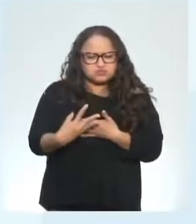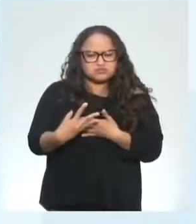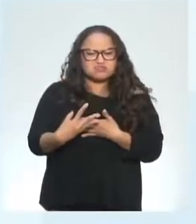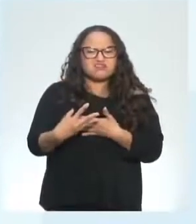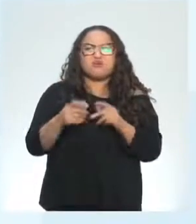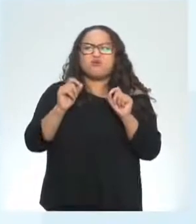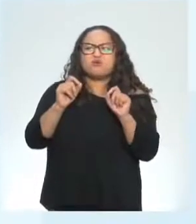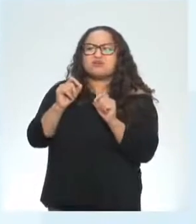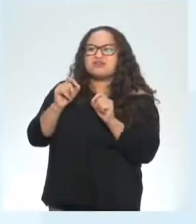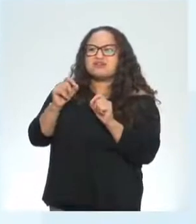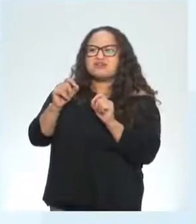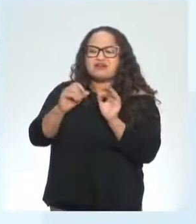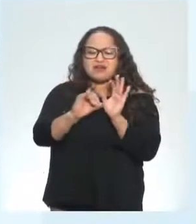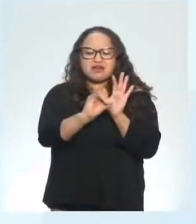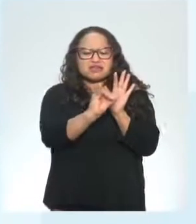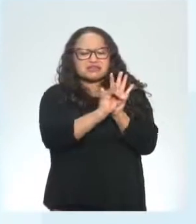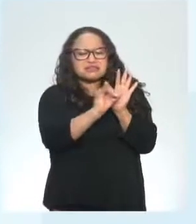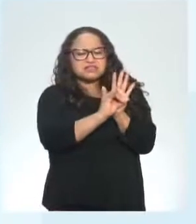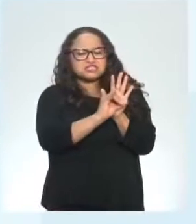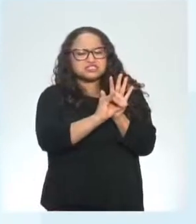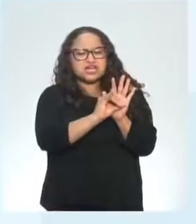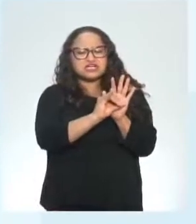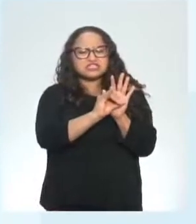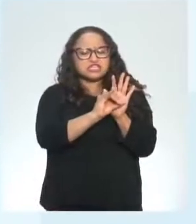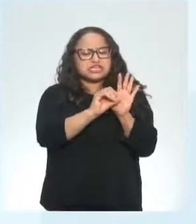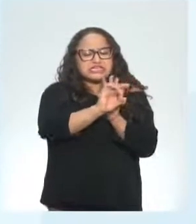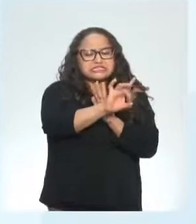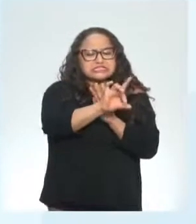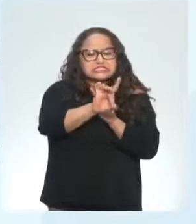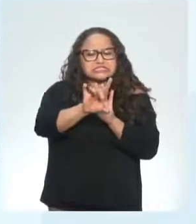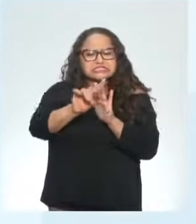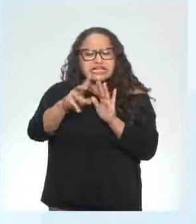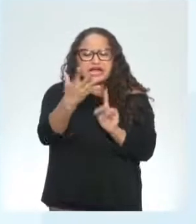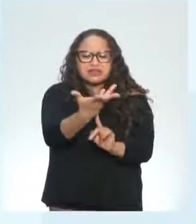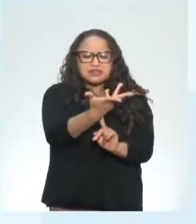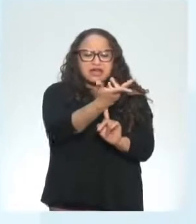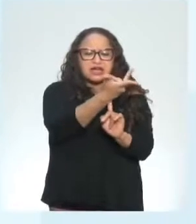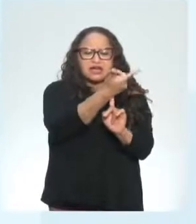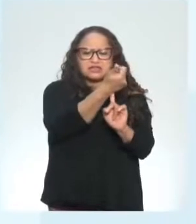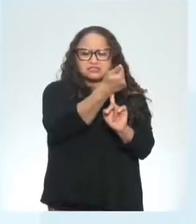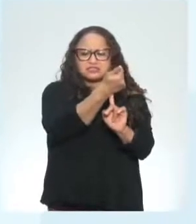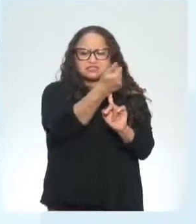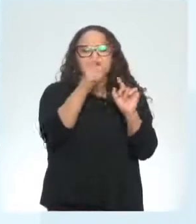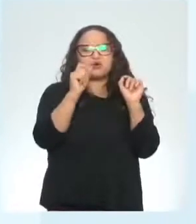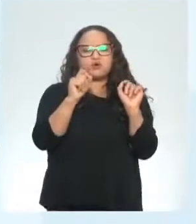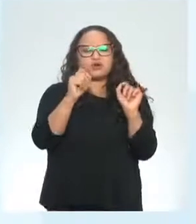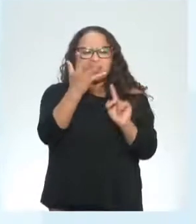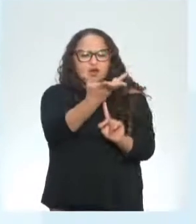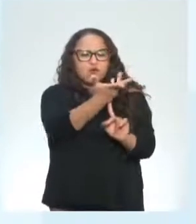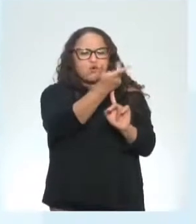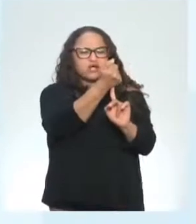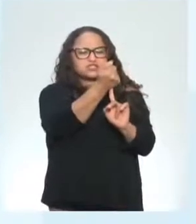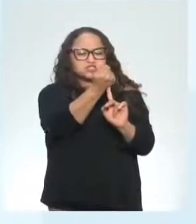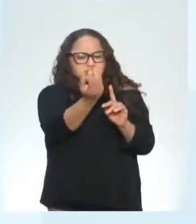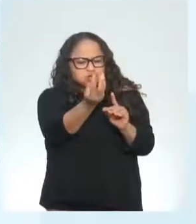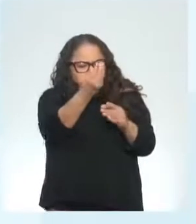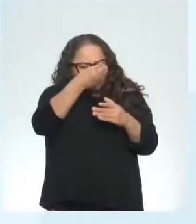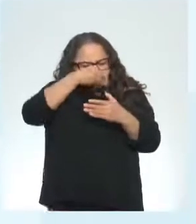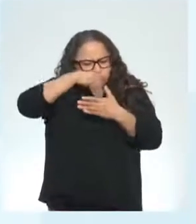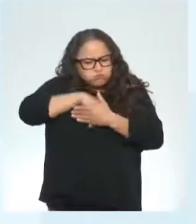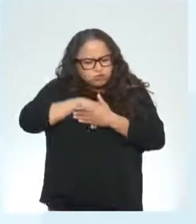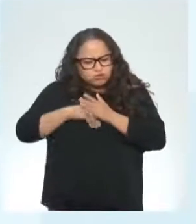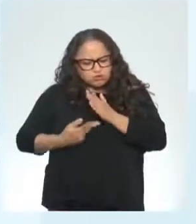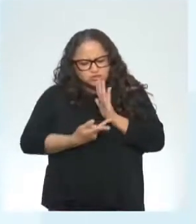questão da identidade do artista, né? O artista se colocar, se projetar na sua obra, dentro daquilo que ele faz,